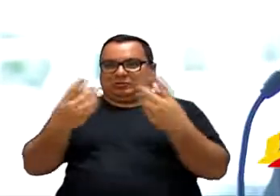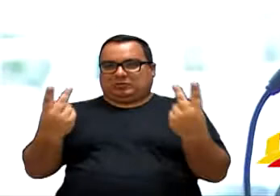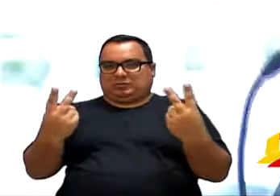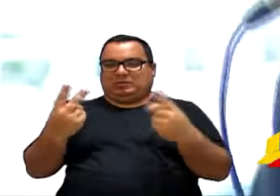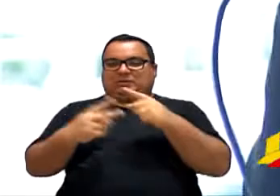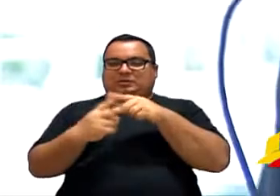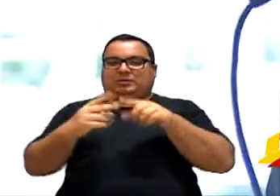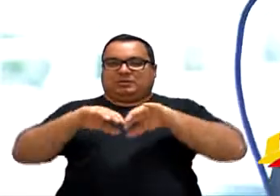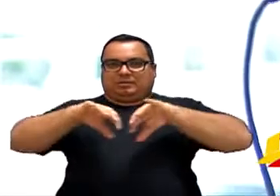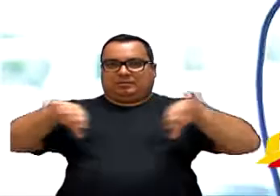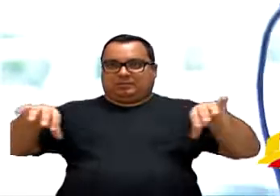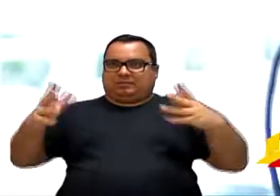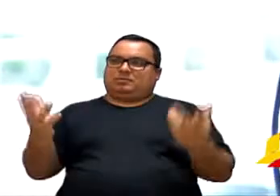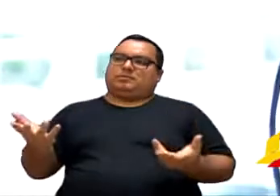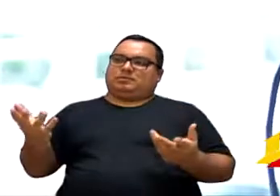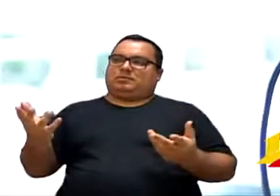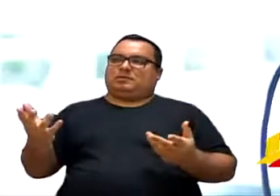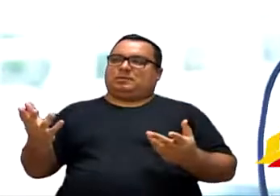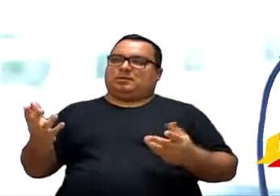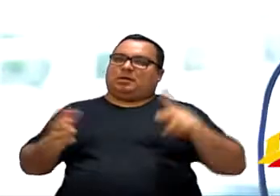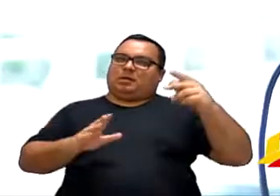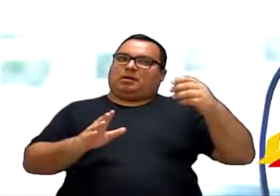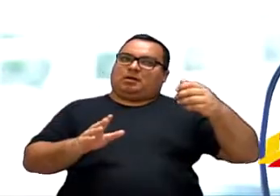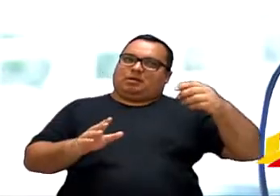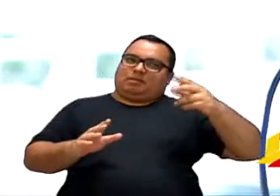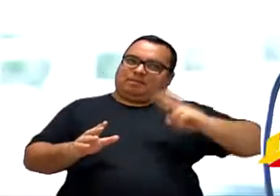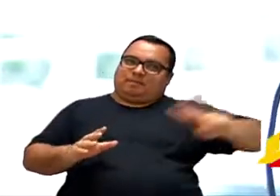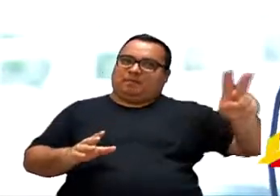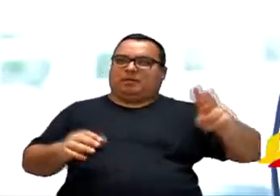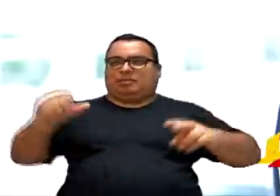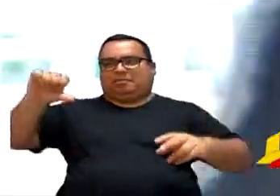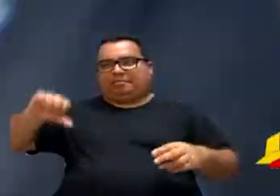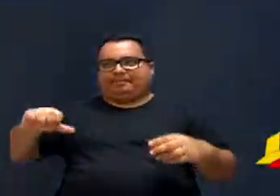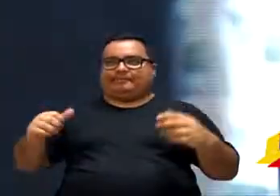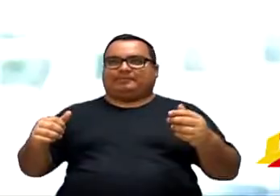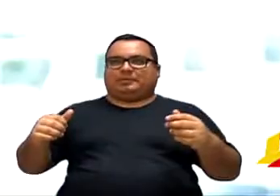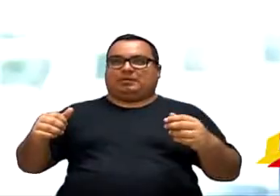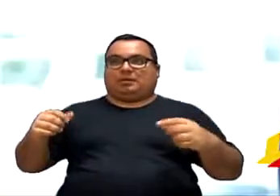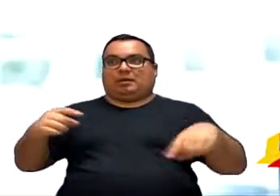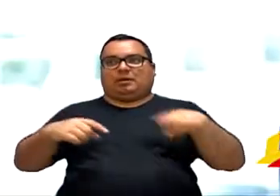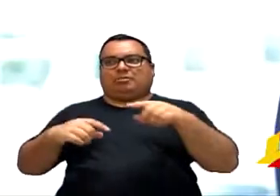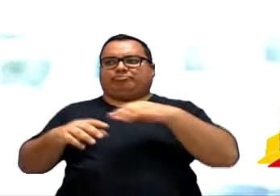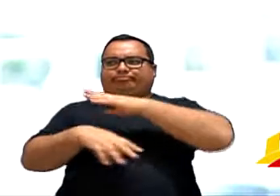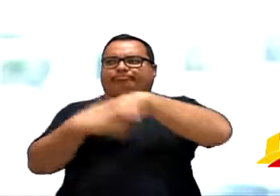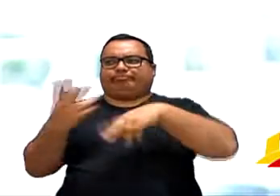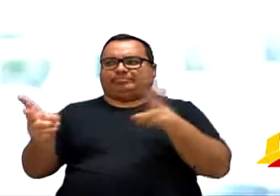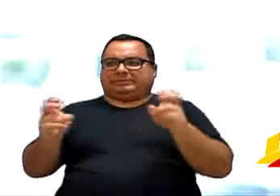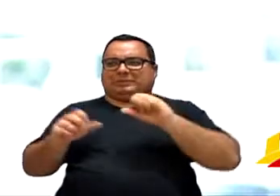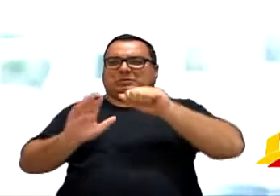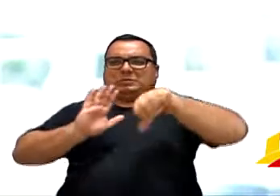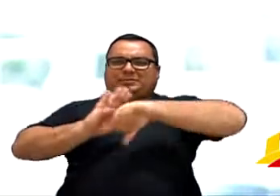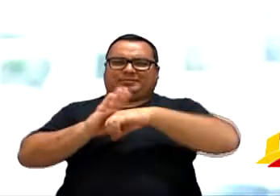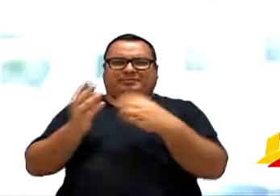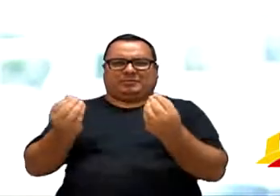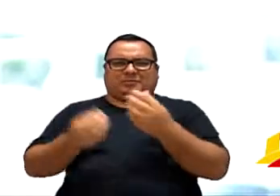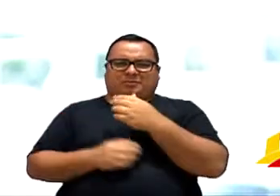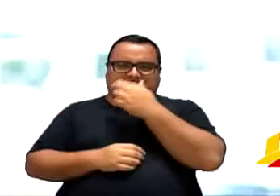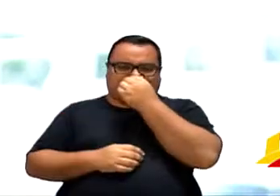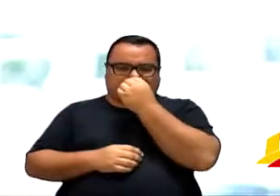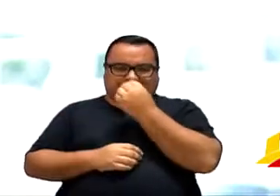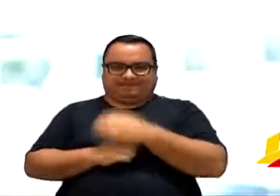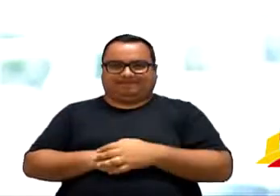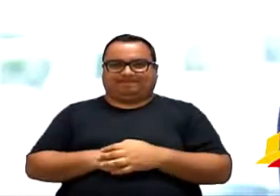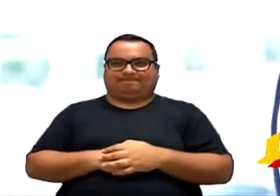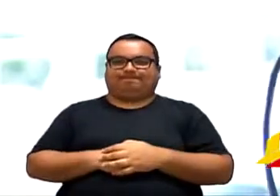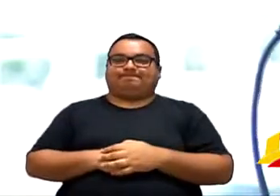aí é mais um aí para para enfatizar e a diferença que há eu gostaria de dizer também que nós tivemos